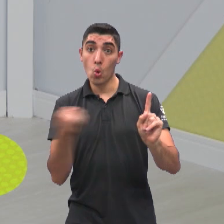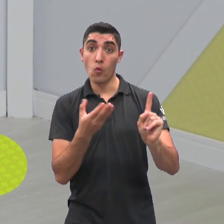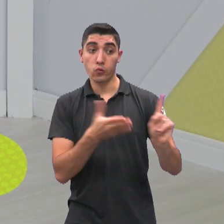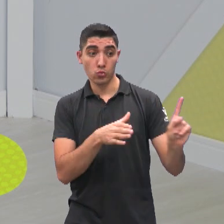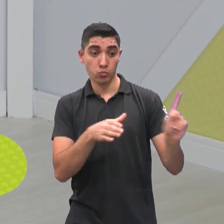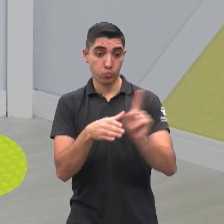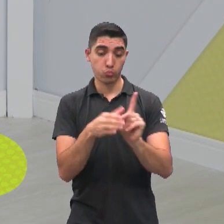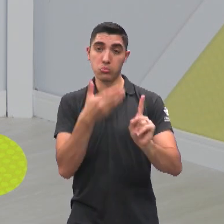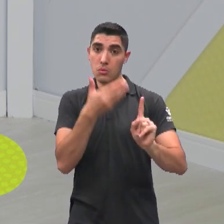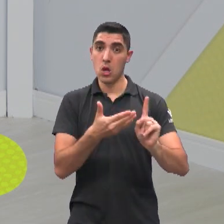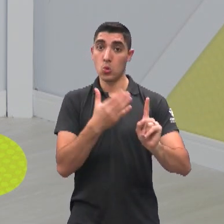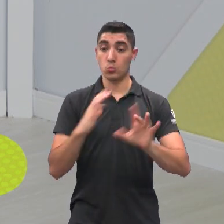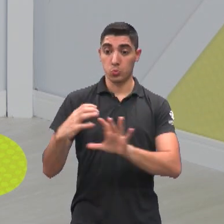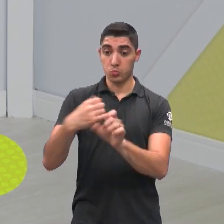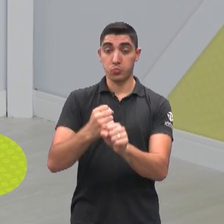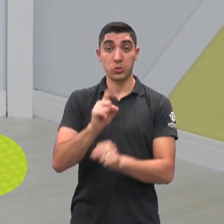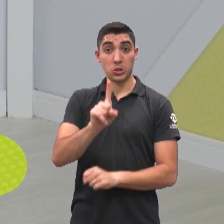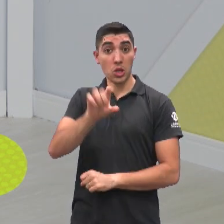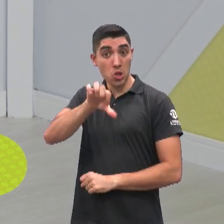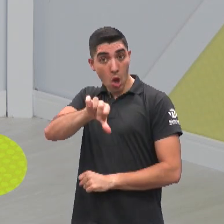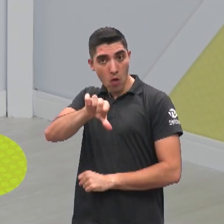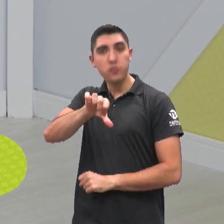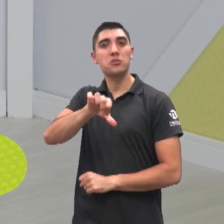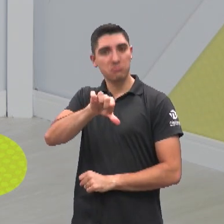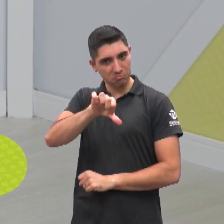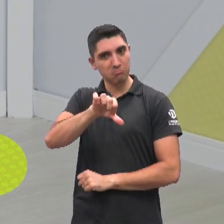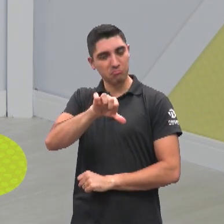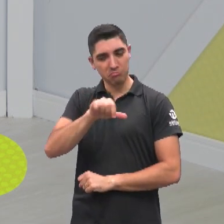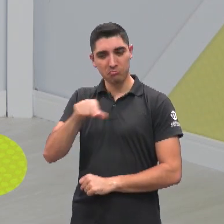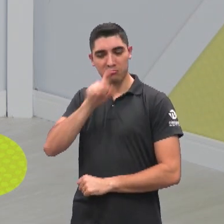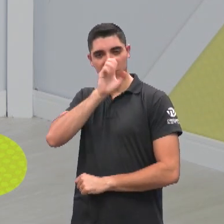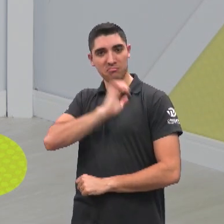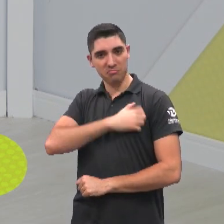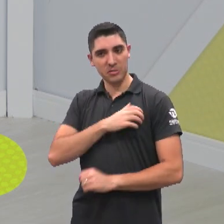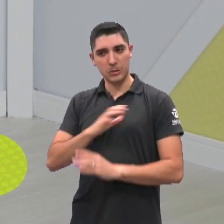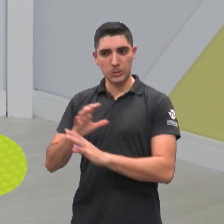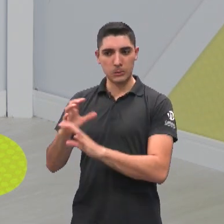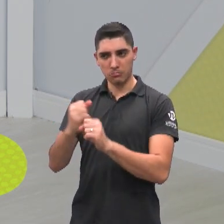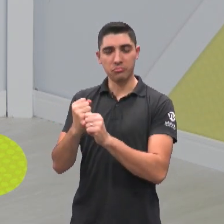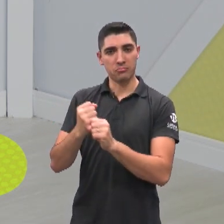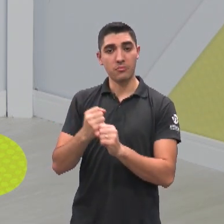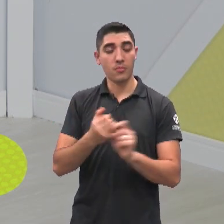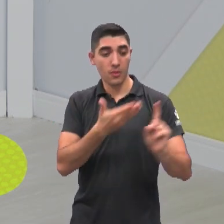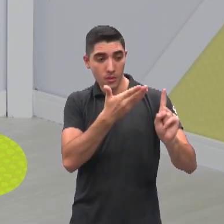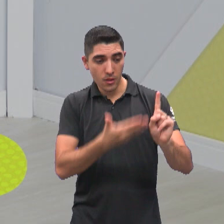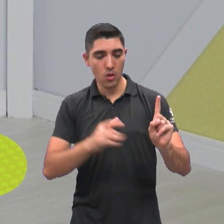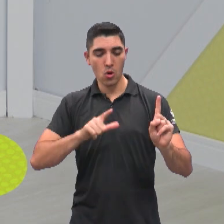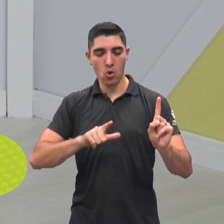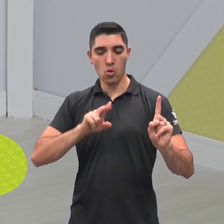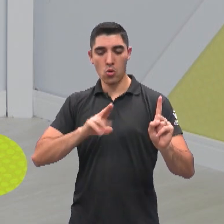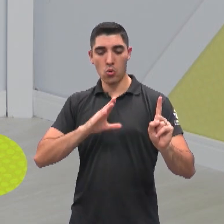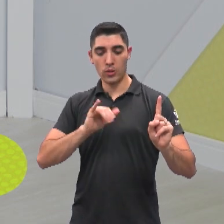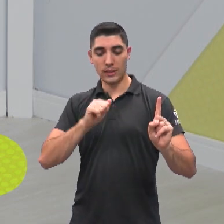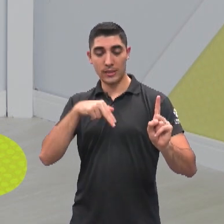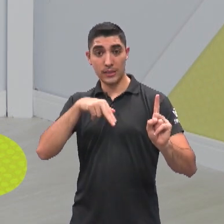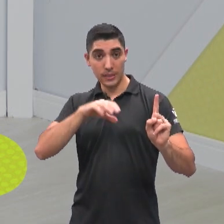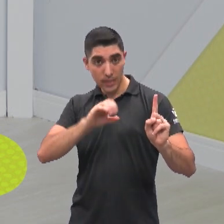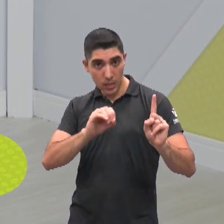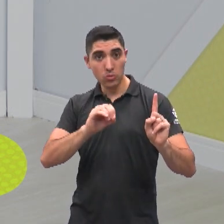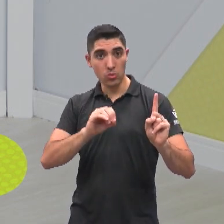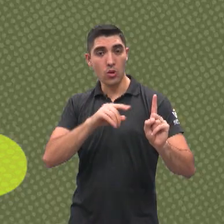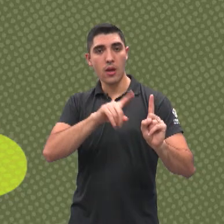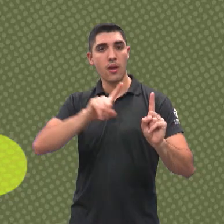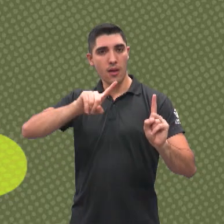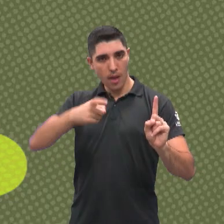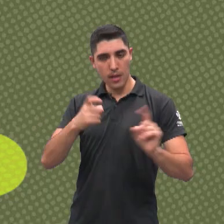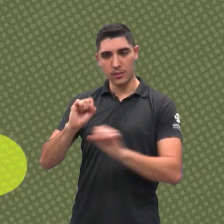que agora soma 19 atletas entre remanescentes e contratados. Quem chegou é o atacante Luciano Oliveira, de 25 anos. Ele estava no Sertãozinho